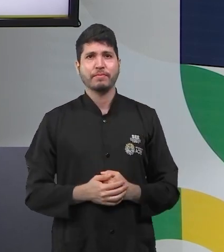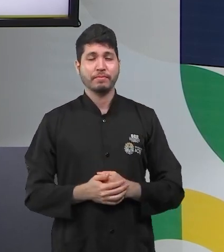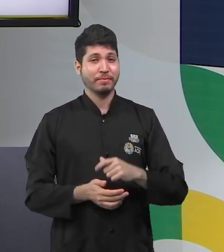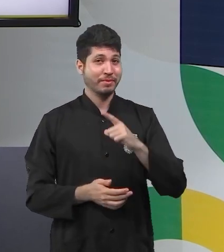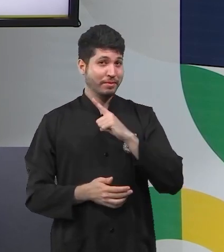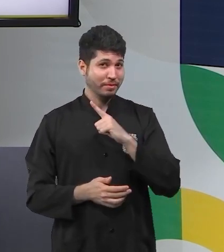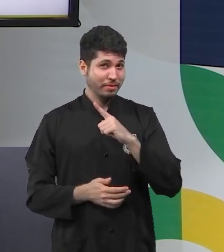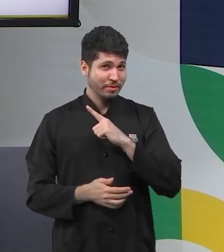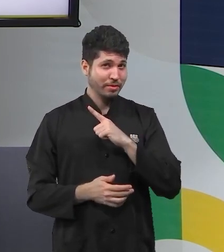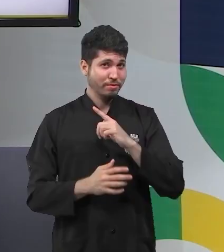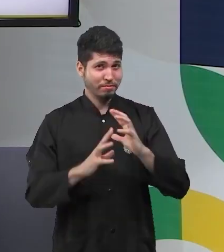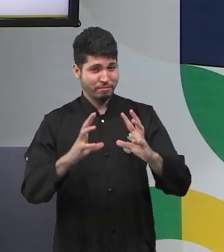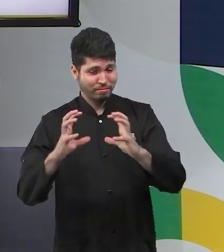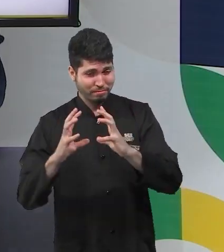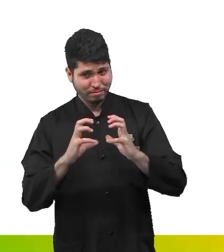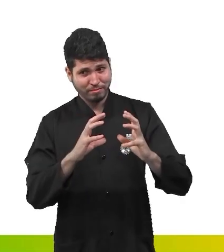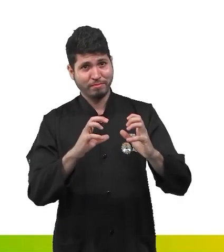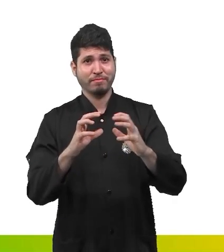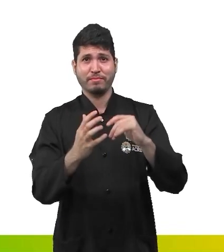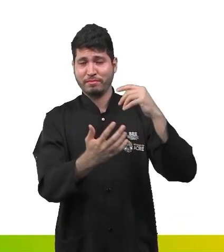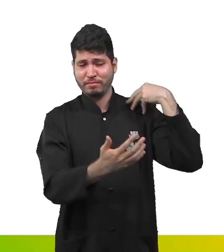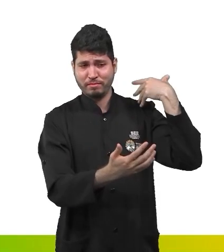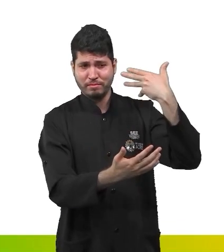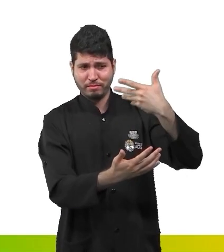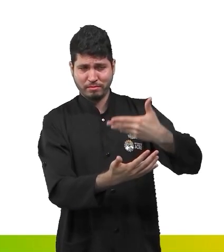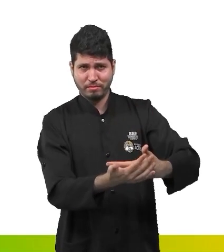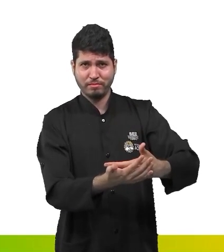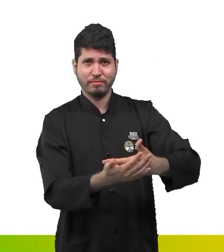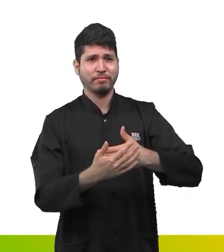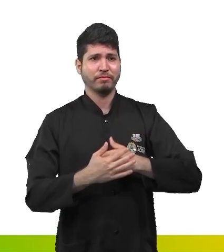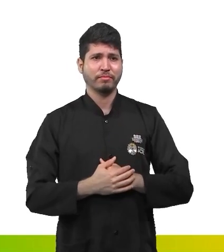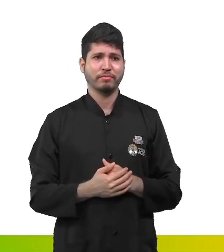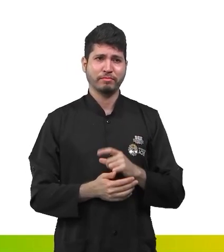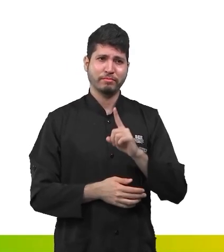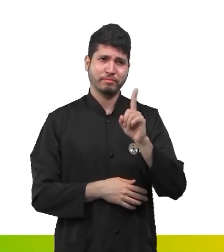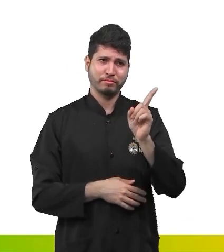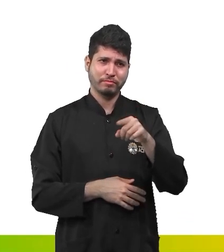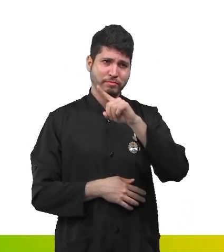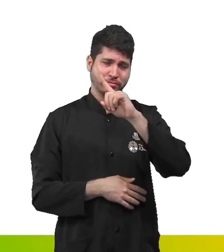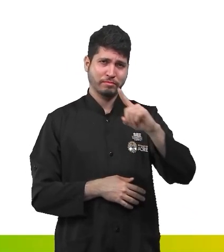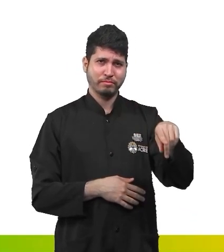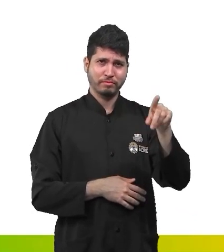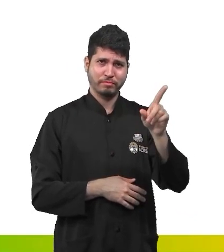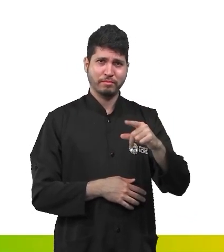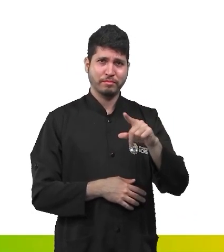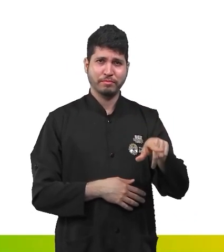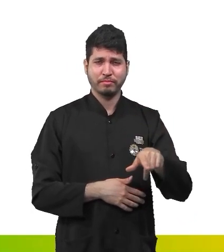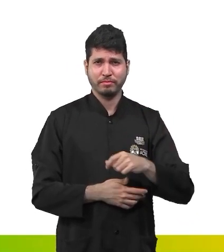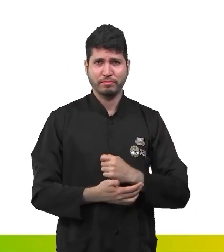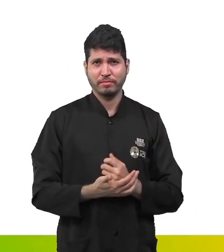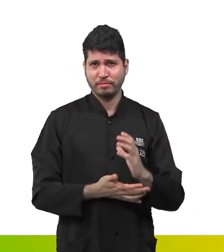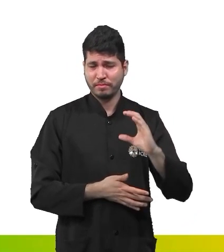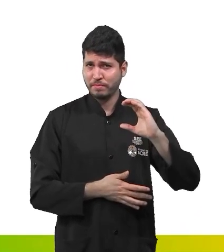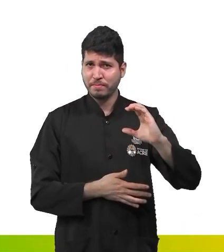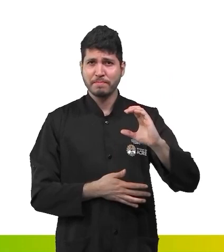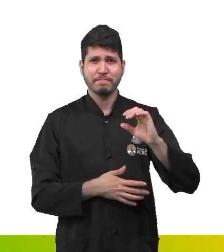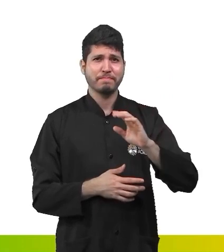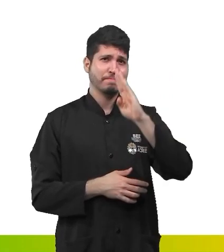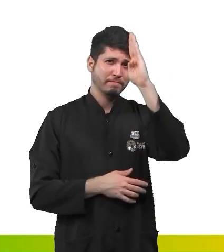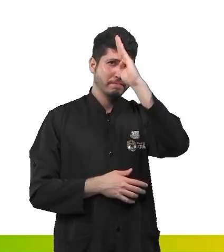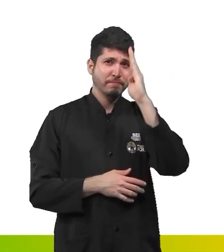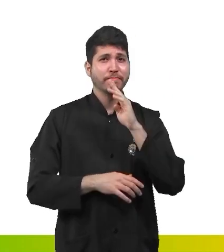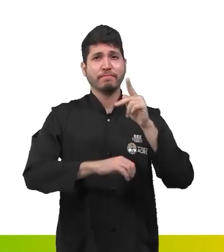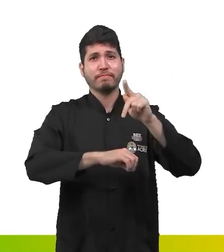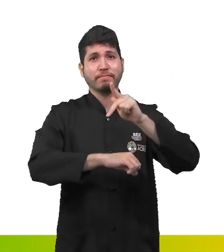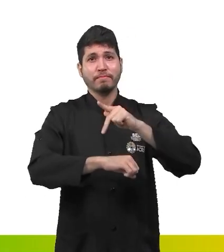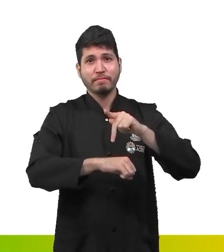outras identidades. Então, a gente já sabe que a alternativa D, B não é. Então, vamos eliminar a B, a gente já eliminou a A, vamos continuar. Alternativa C. O Brasil é um